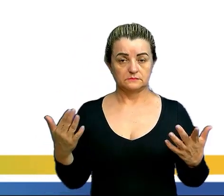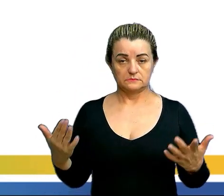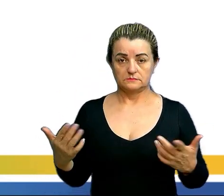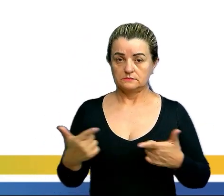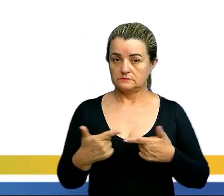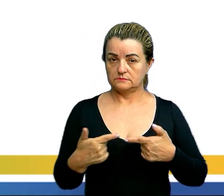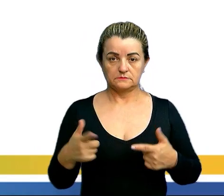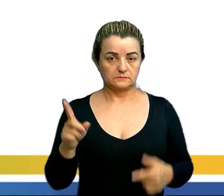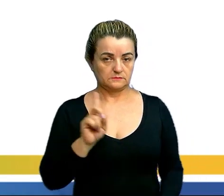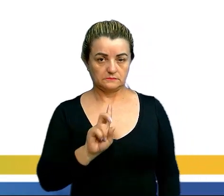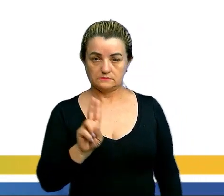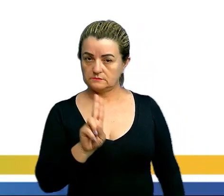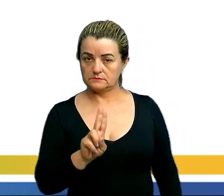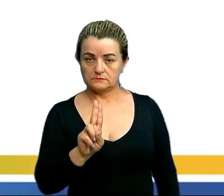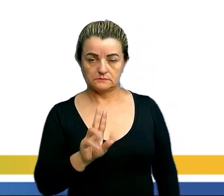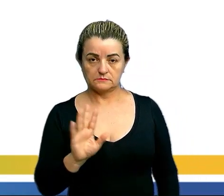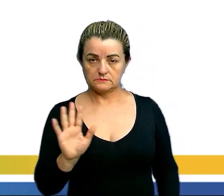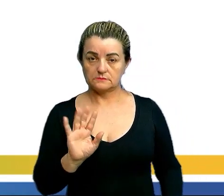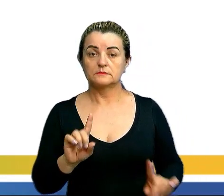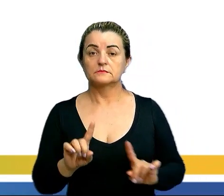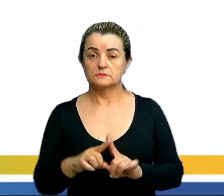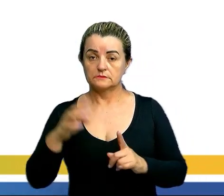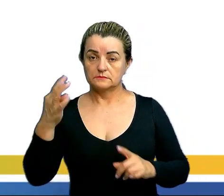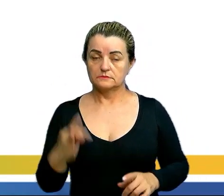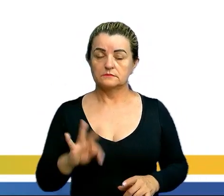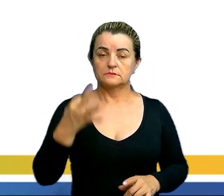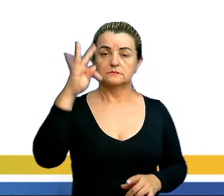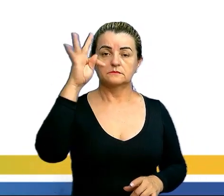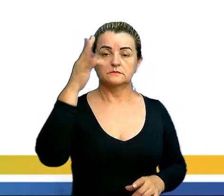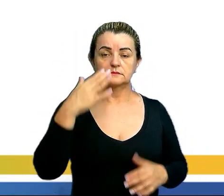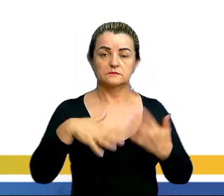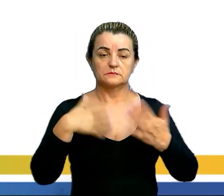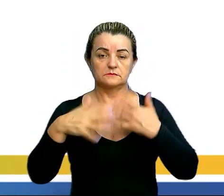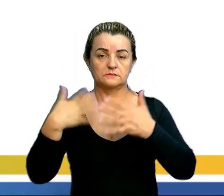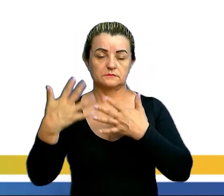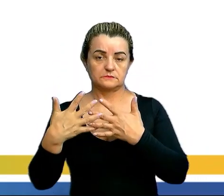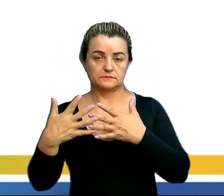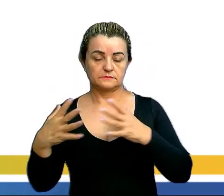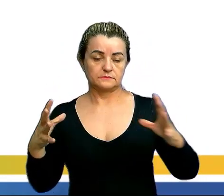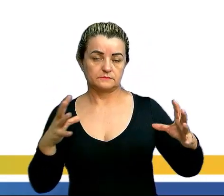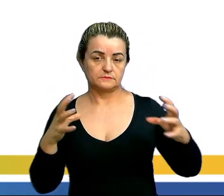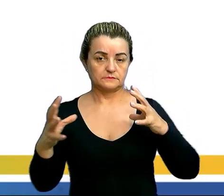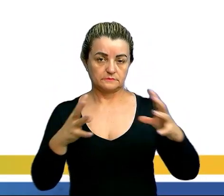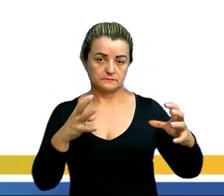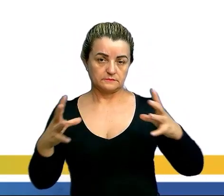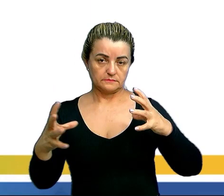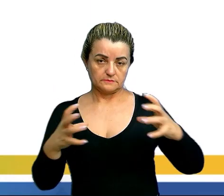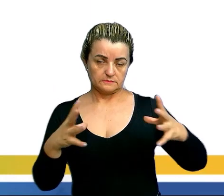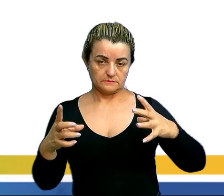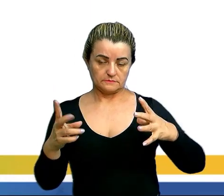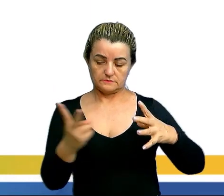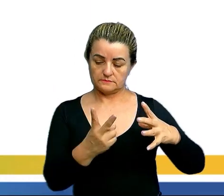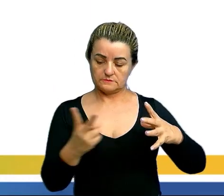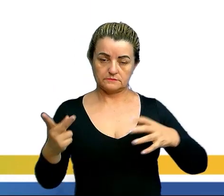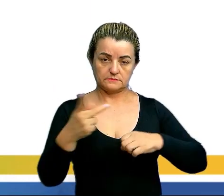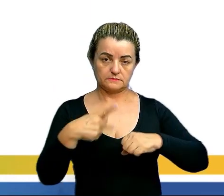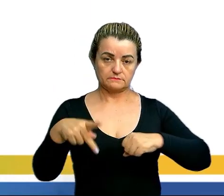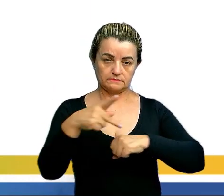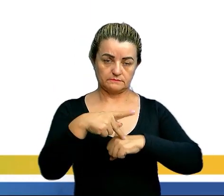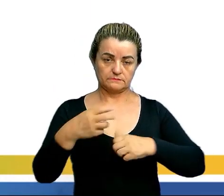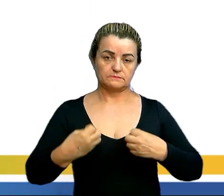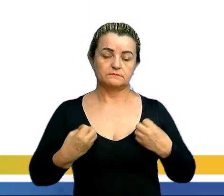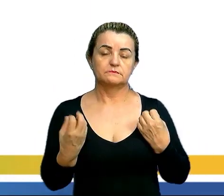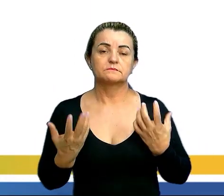armas elas não foram usadas, mas a tecnologia foi desenvolvida. O conflito entre as superpotências teve a sua